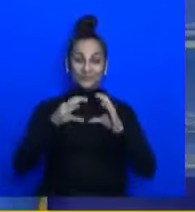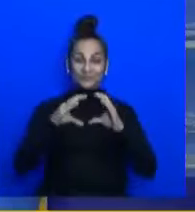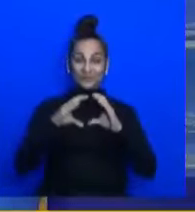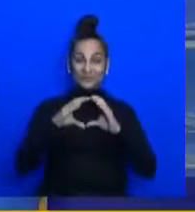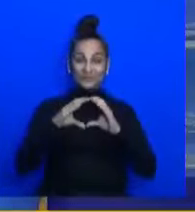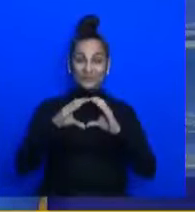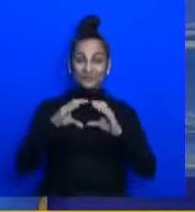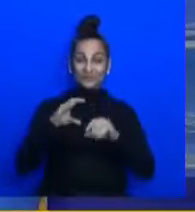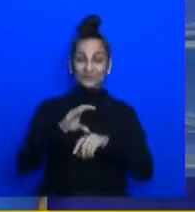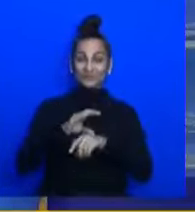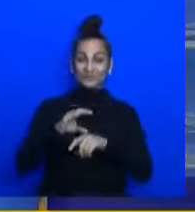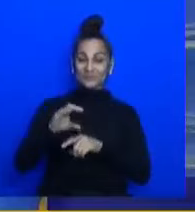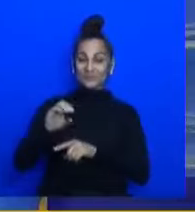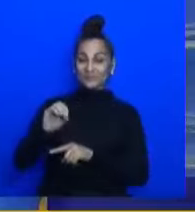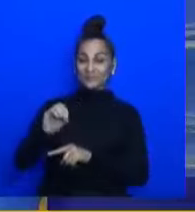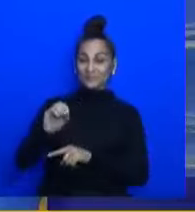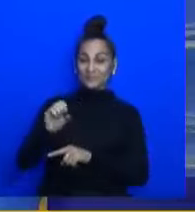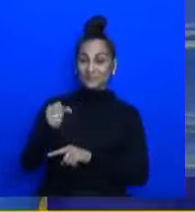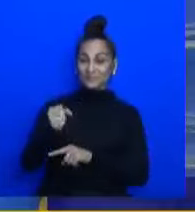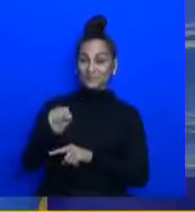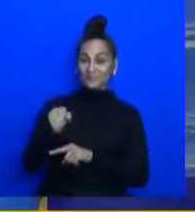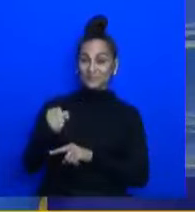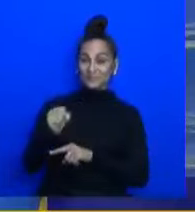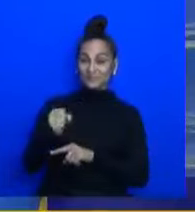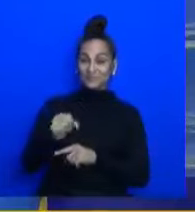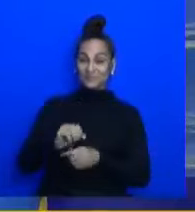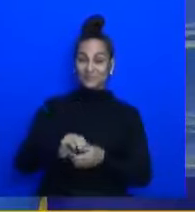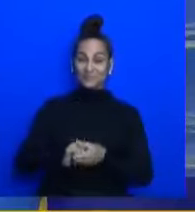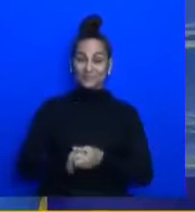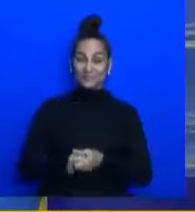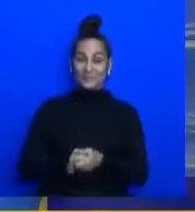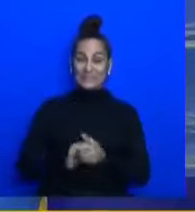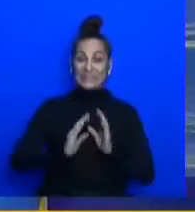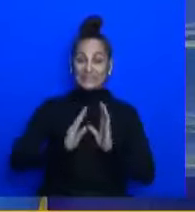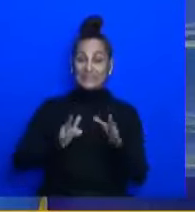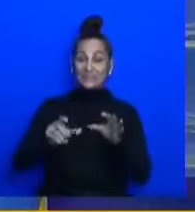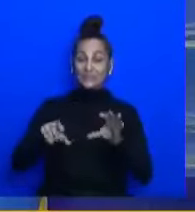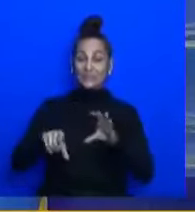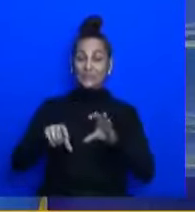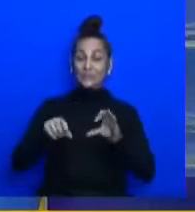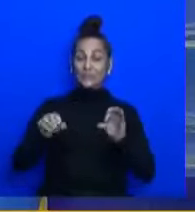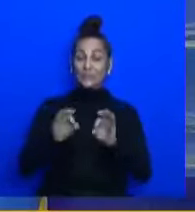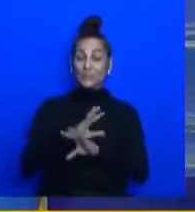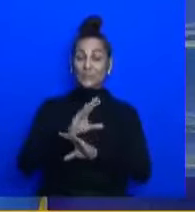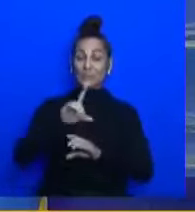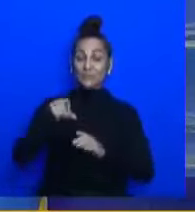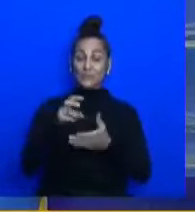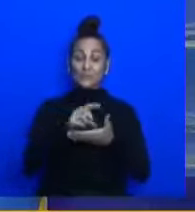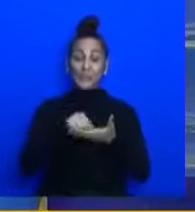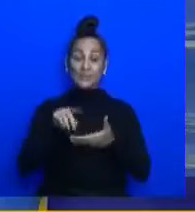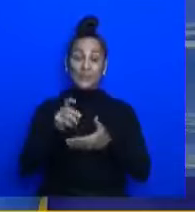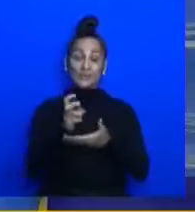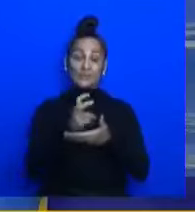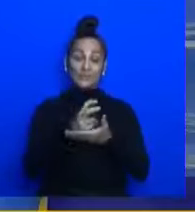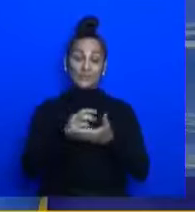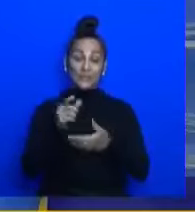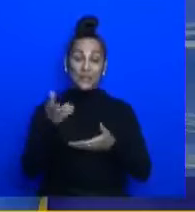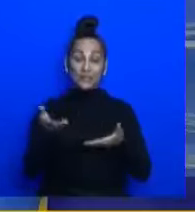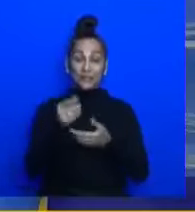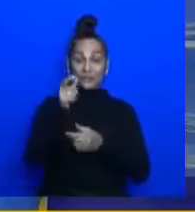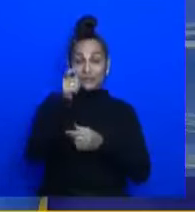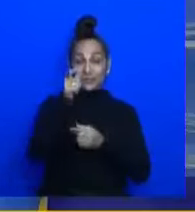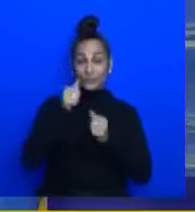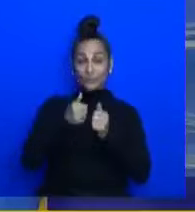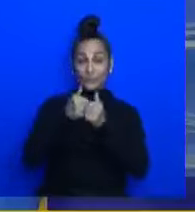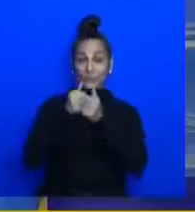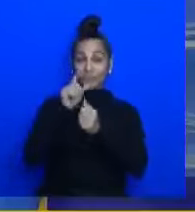Bola cinza, 08. Cinza, 08. Já foram realizados os sorteios da Mega Sena. Da quina, agora você conferindo o dia